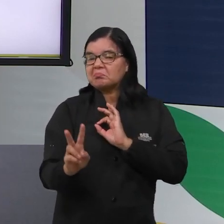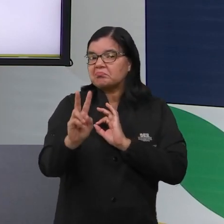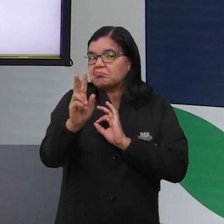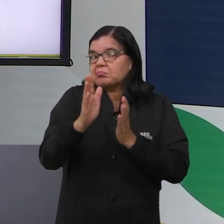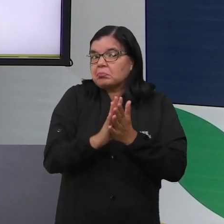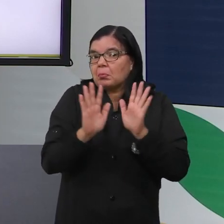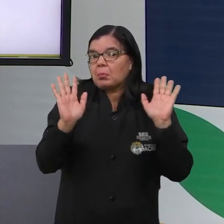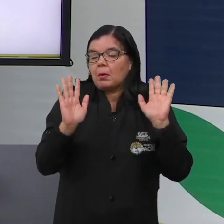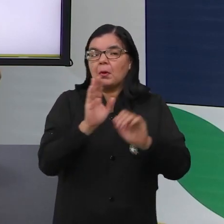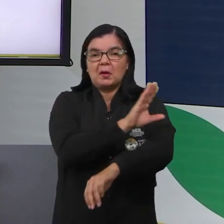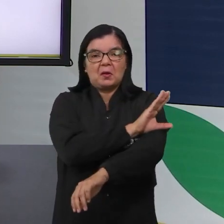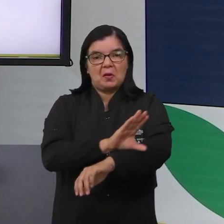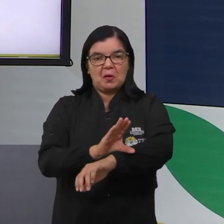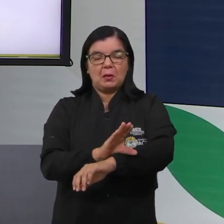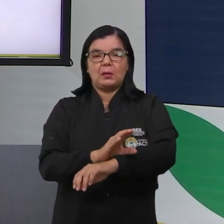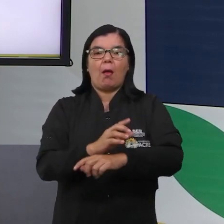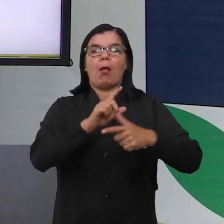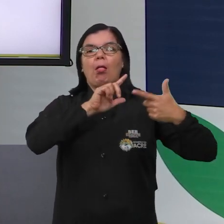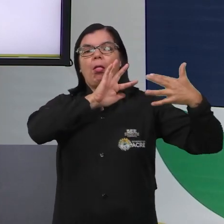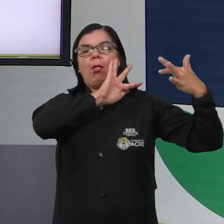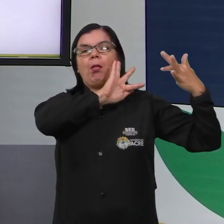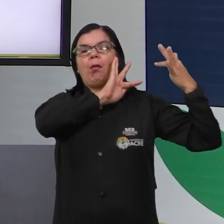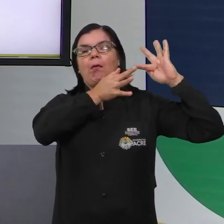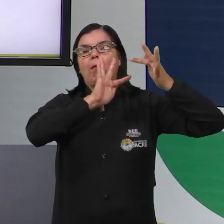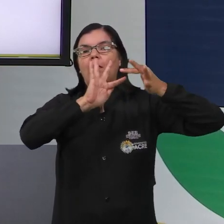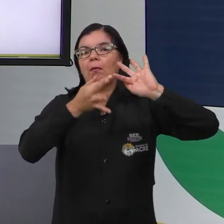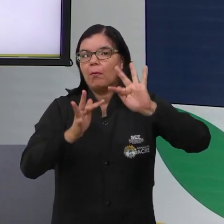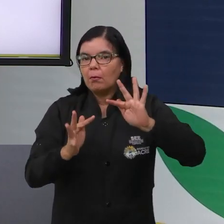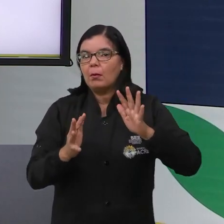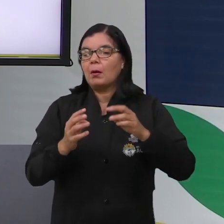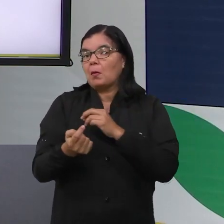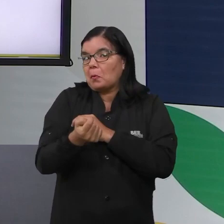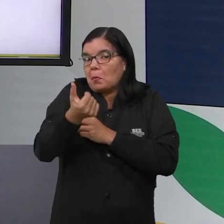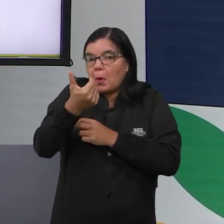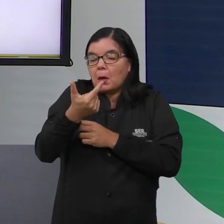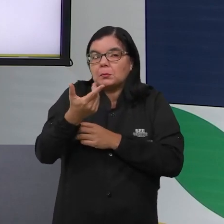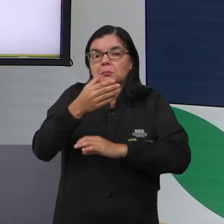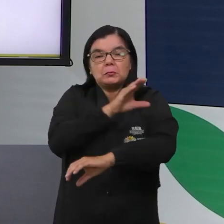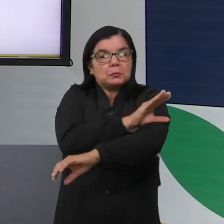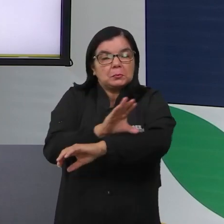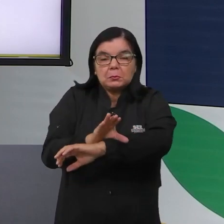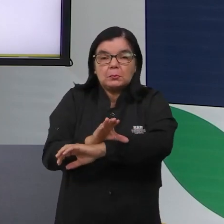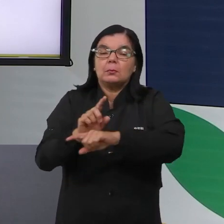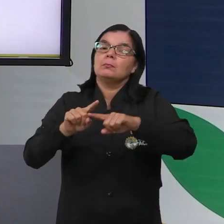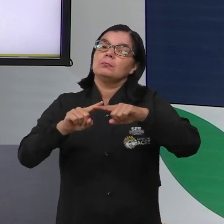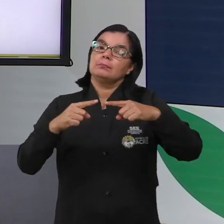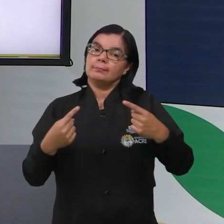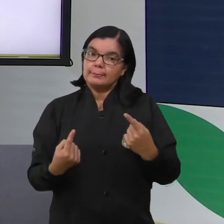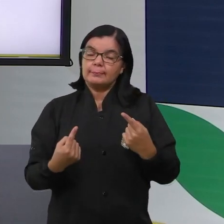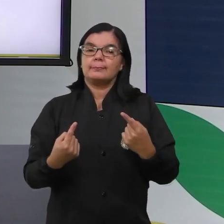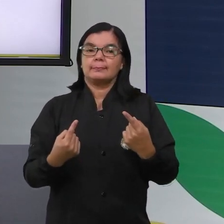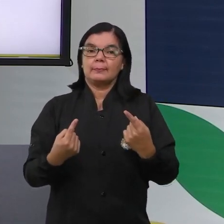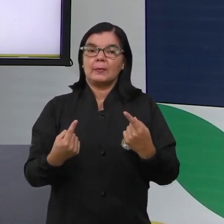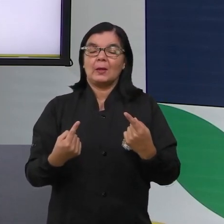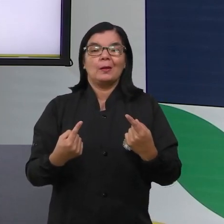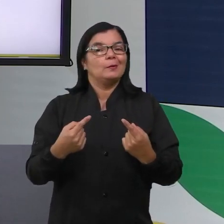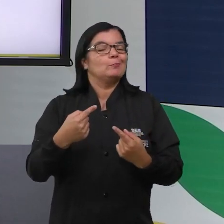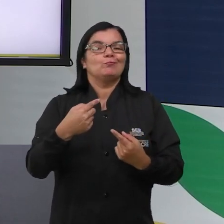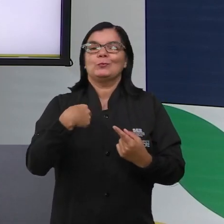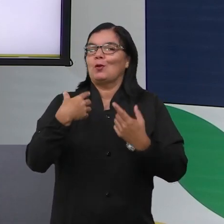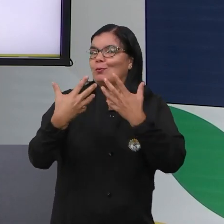a gente dizia que era folclore. Então, para dizer que é quase cultura, mas ainda não é. Então, isso não